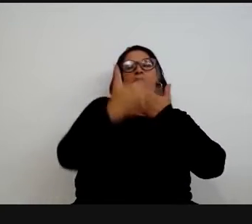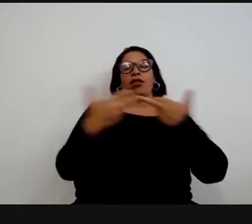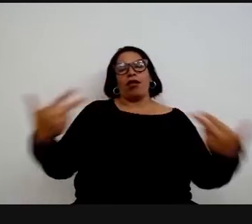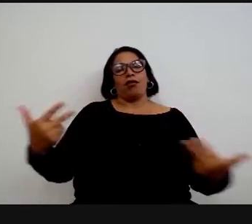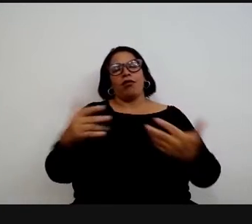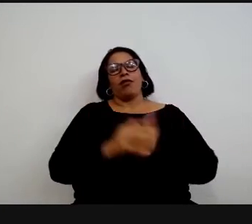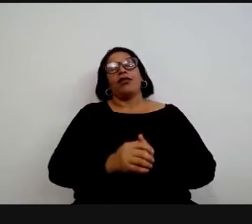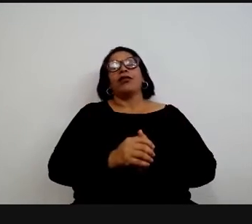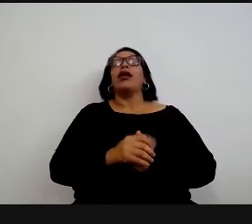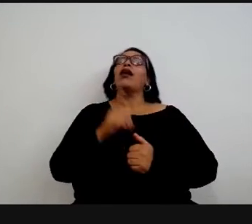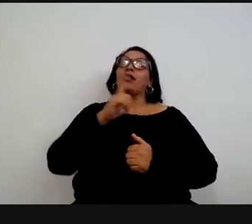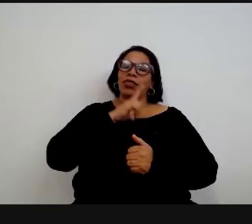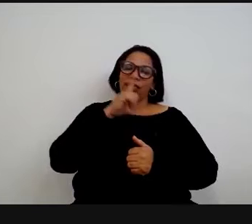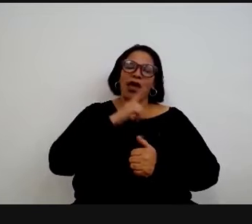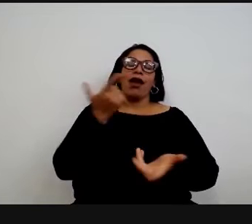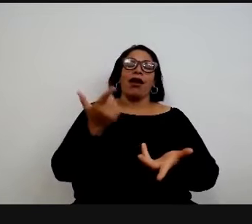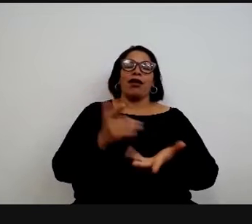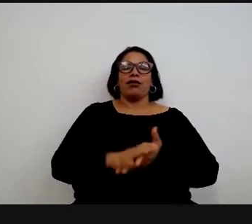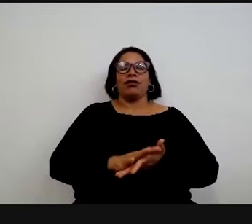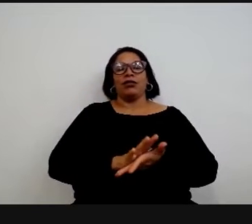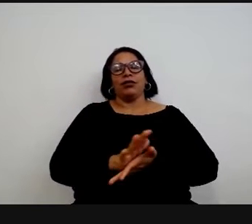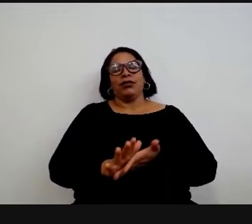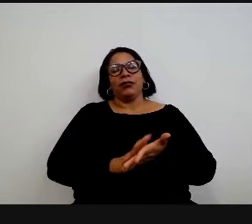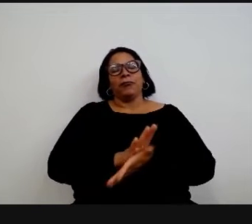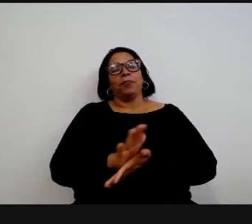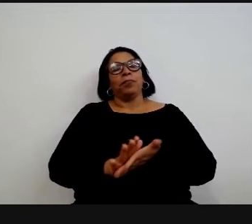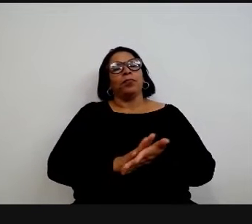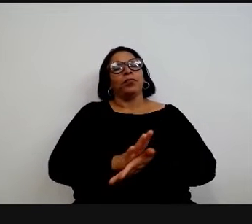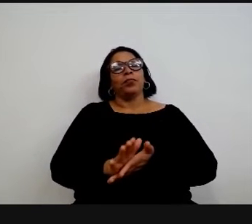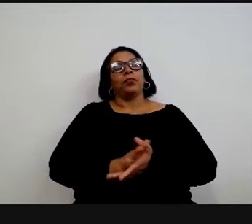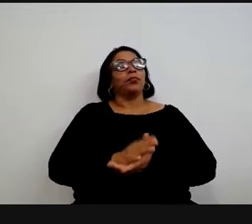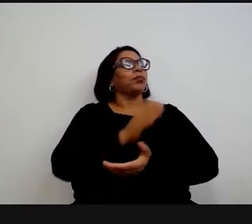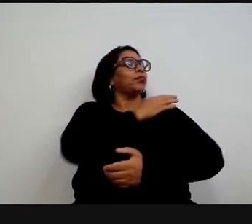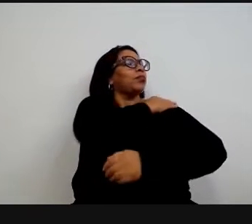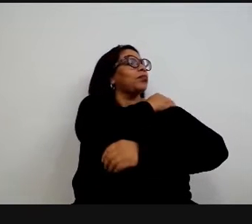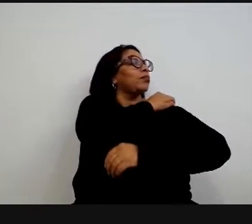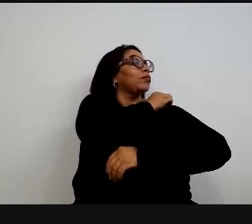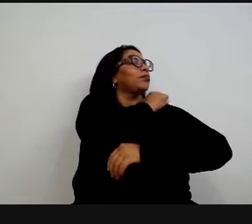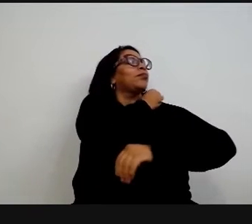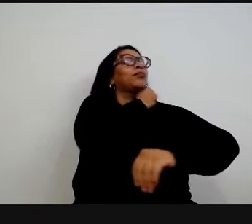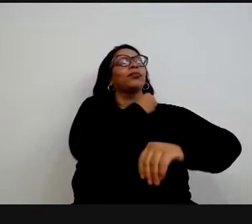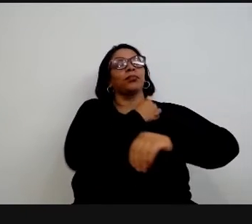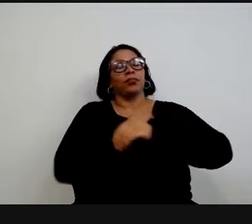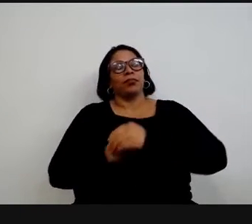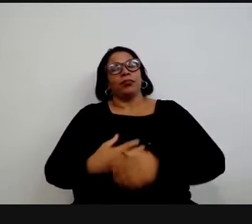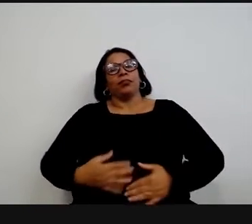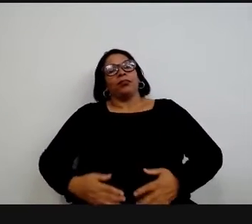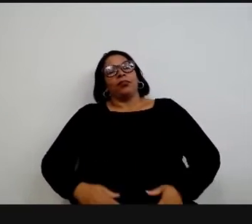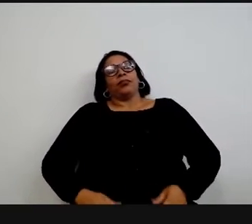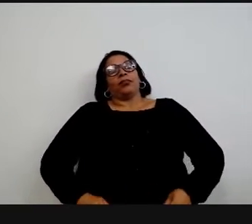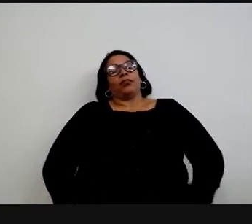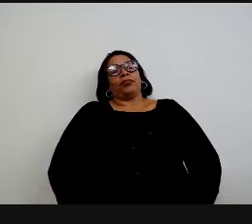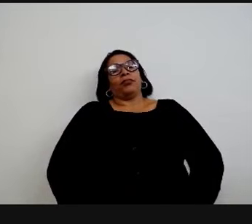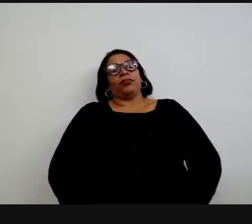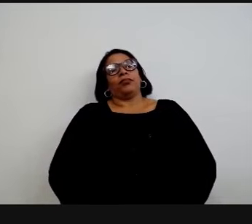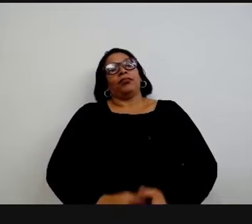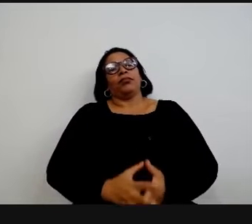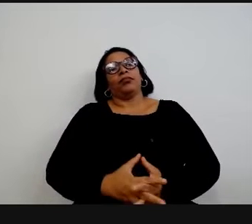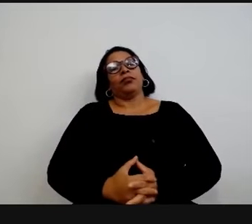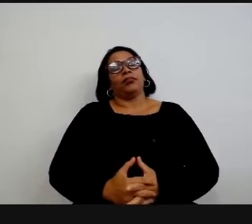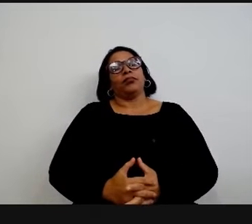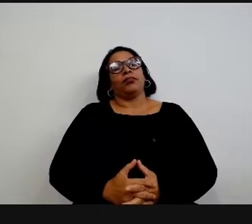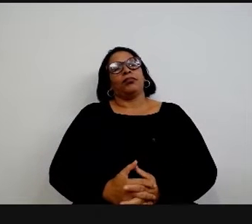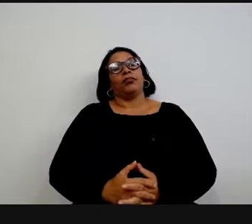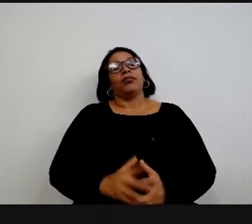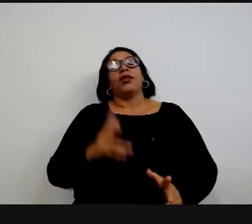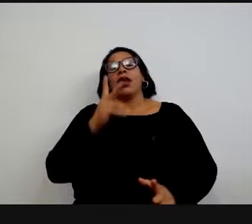desperdício da experiência. A gente tem que trabalhar nesse sentido, né? Certeza. Só pra Legislativo encerrar, viu, acho que é Vamos ver. o lugar,